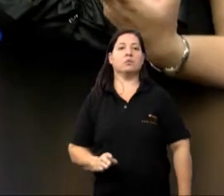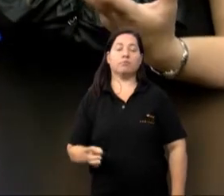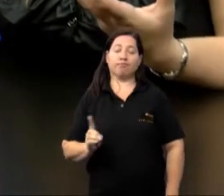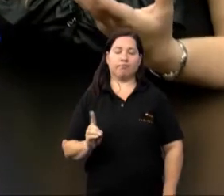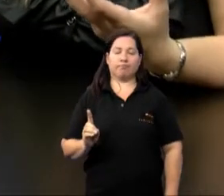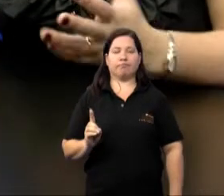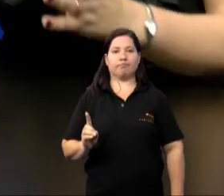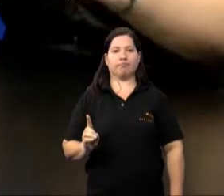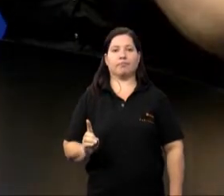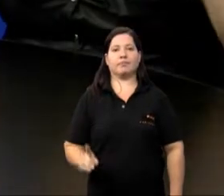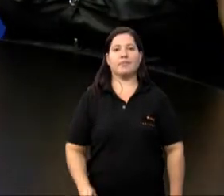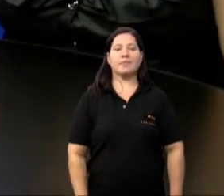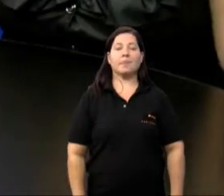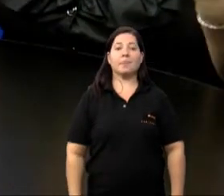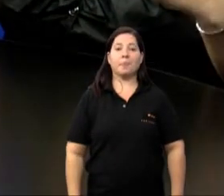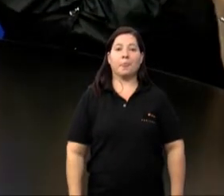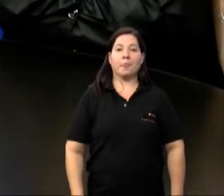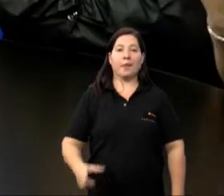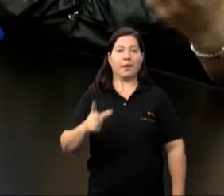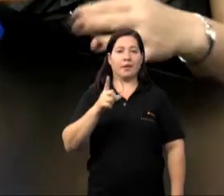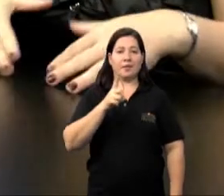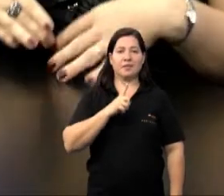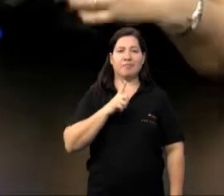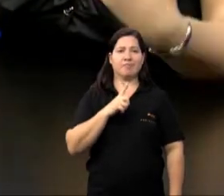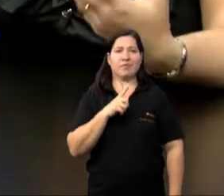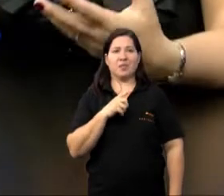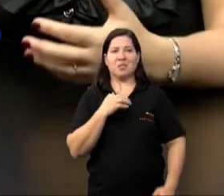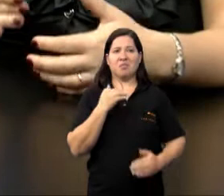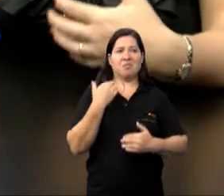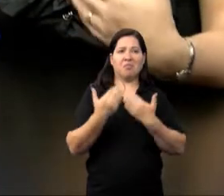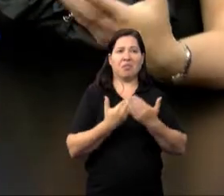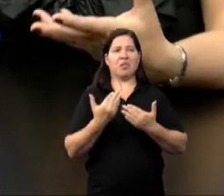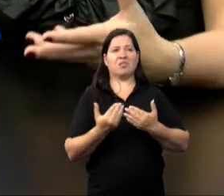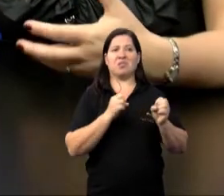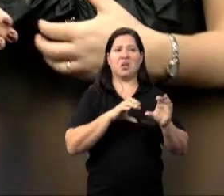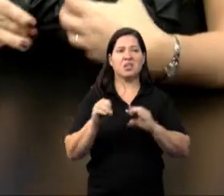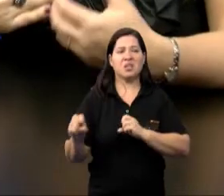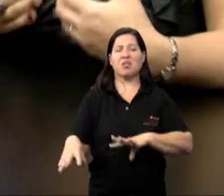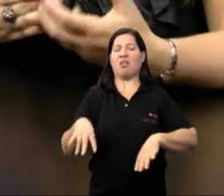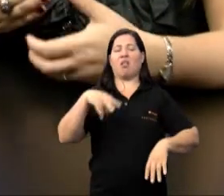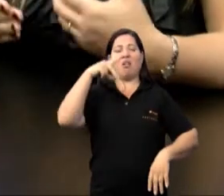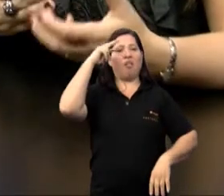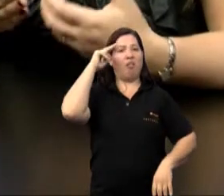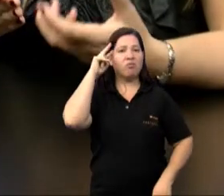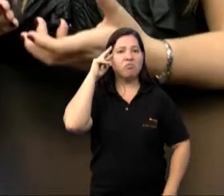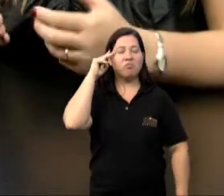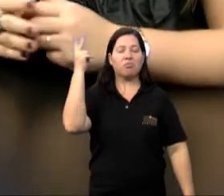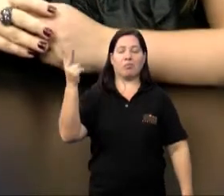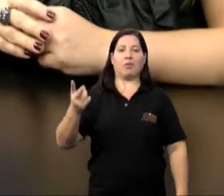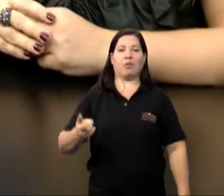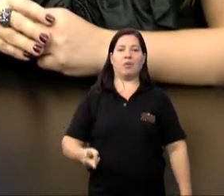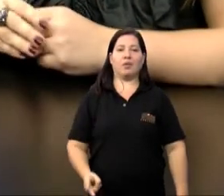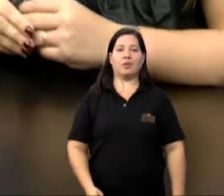Não estamos falando de política, mas existe uma relação ideológica, política, concepção de educação, histórica, e que são coisas que nós